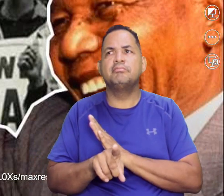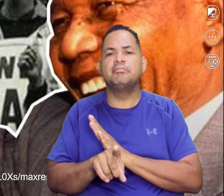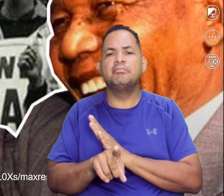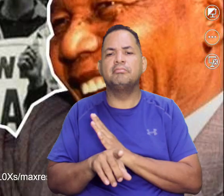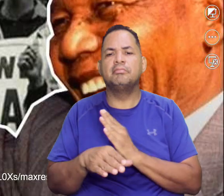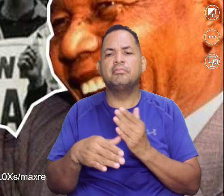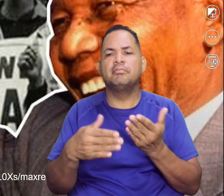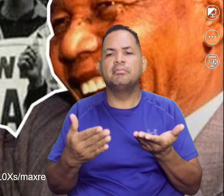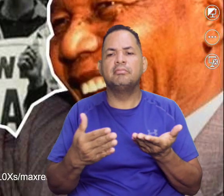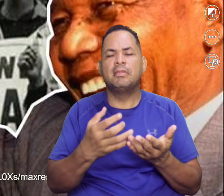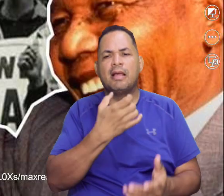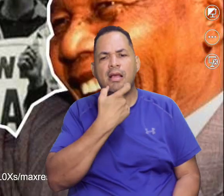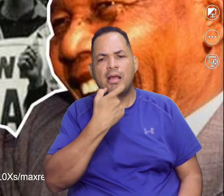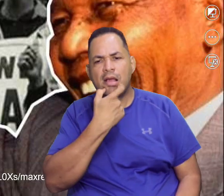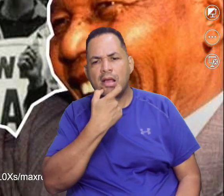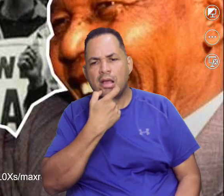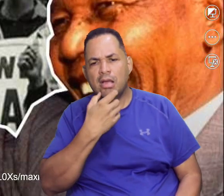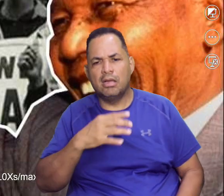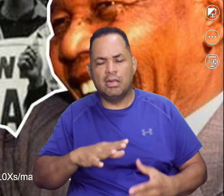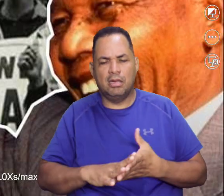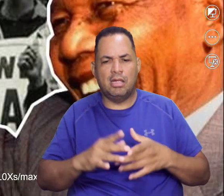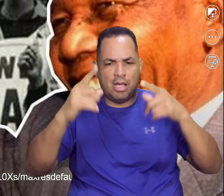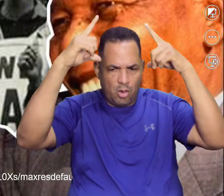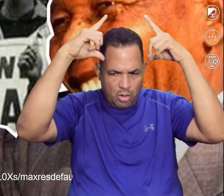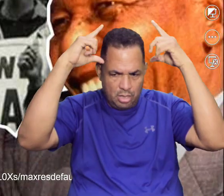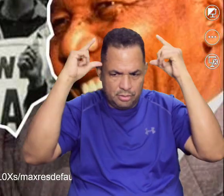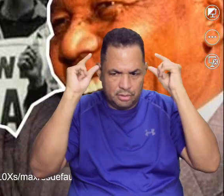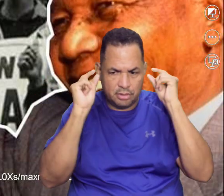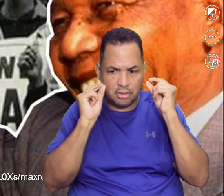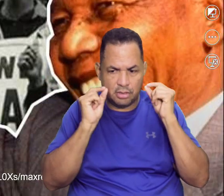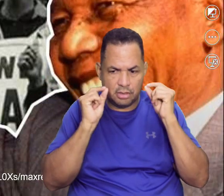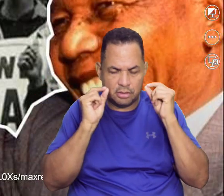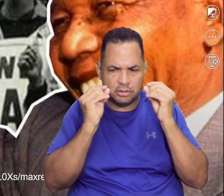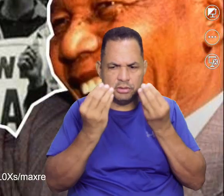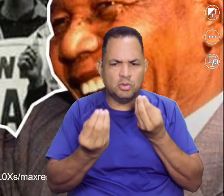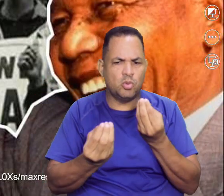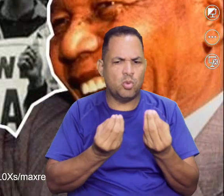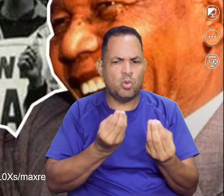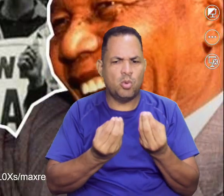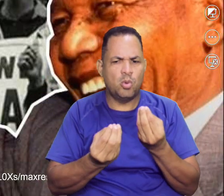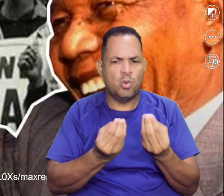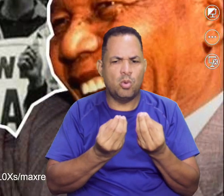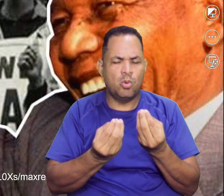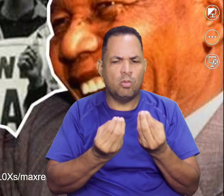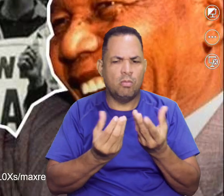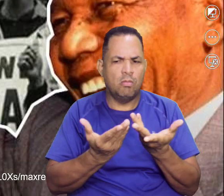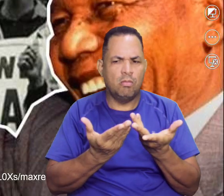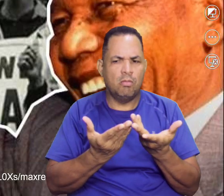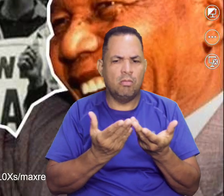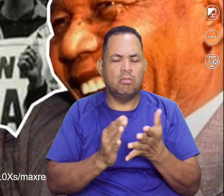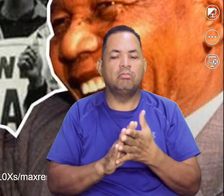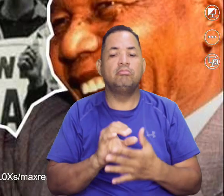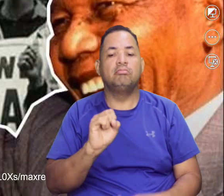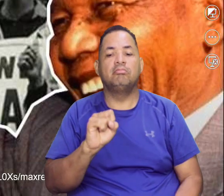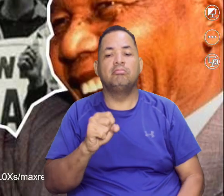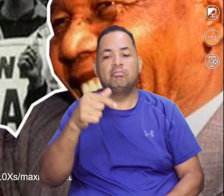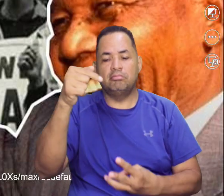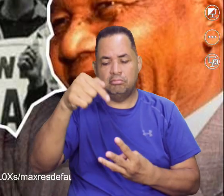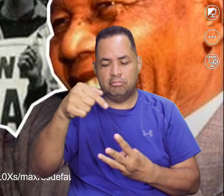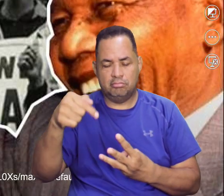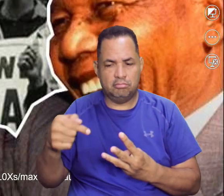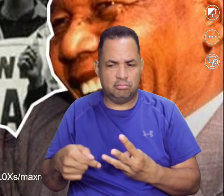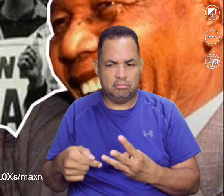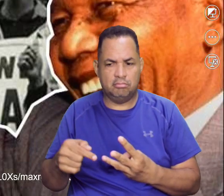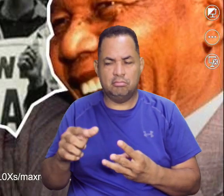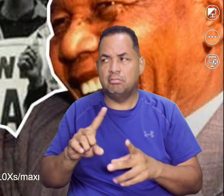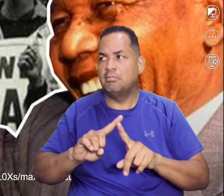professora, inglês e holandês morando na África? Como assim? Eles não são da Europa? Sim, gente, eles são da